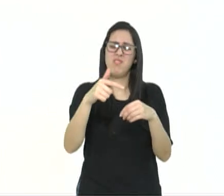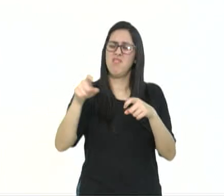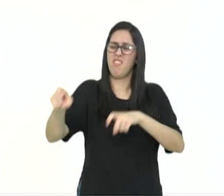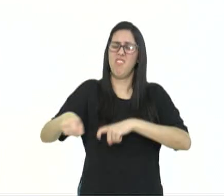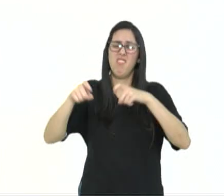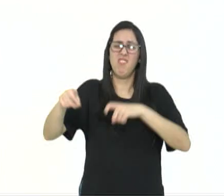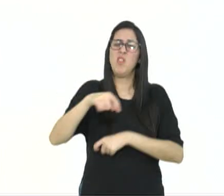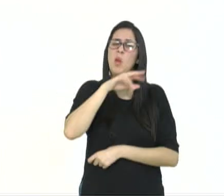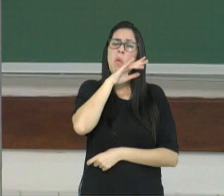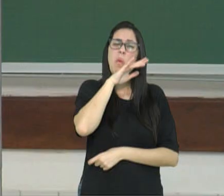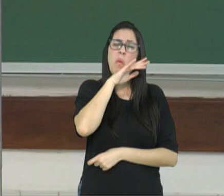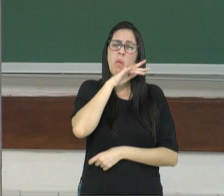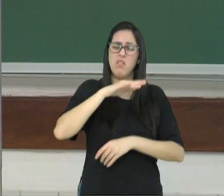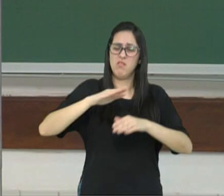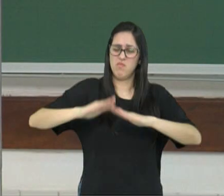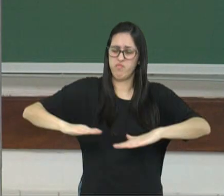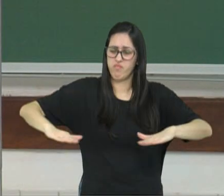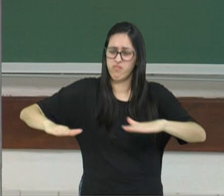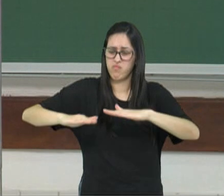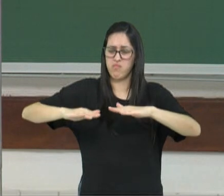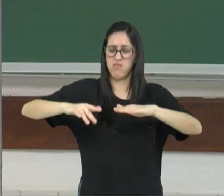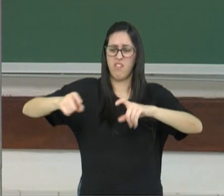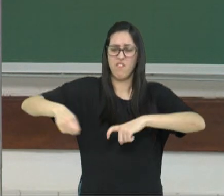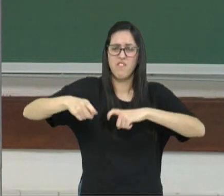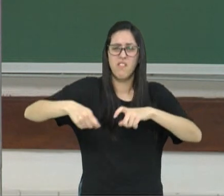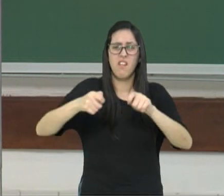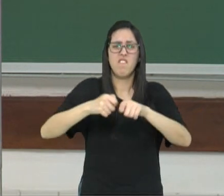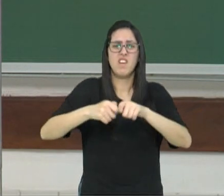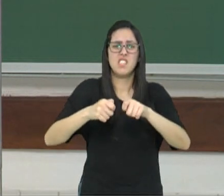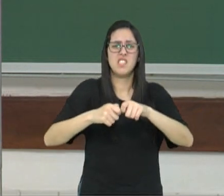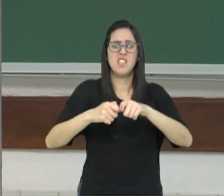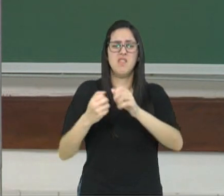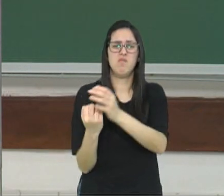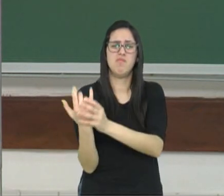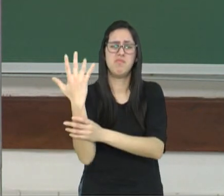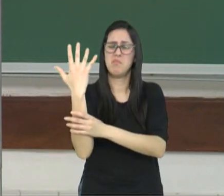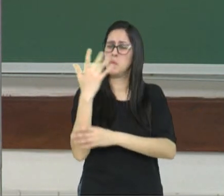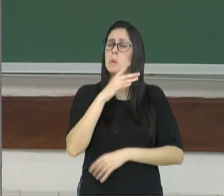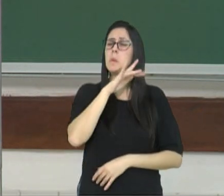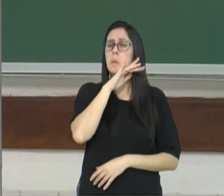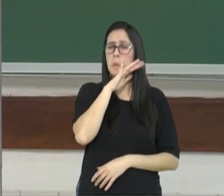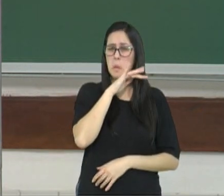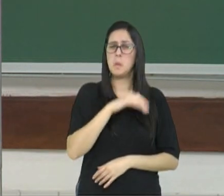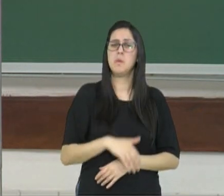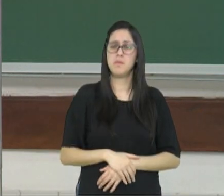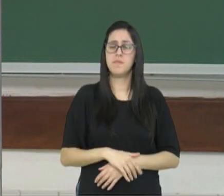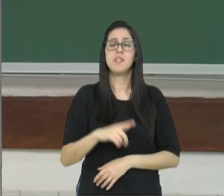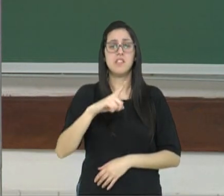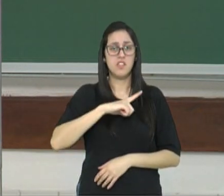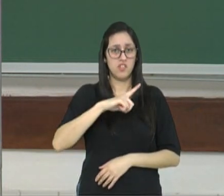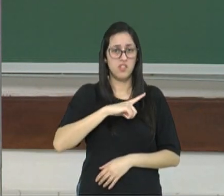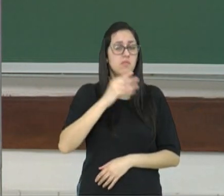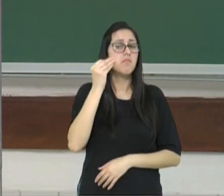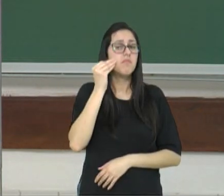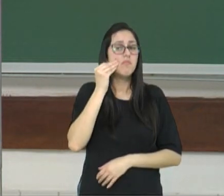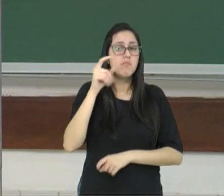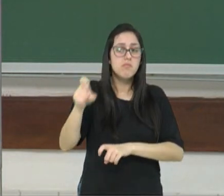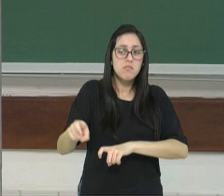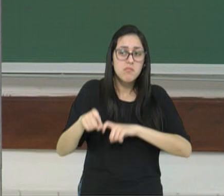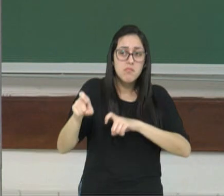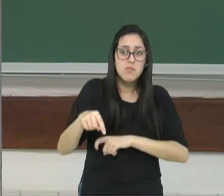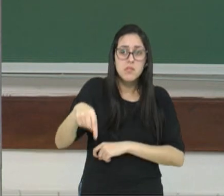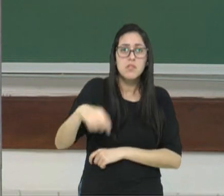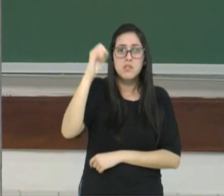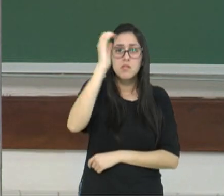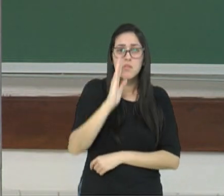agrícola, dos produtos que os europeus estavam acostumados a produzir. Há muitos produtos que eles vão implantar aqui no território